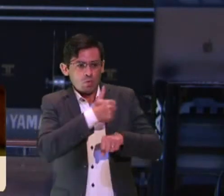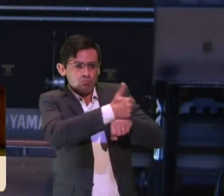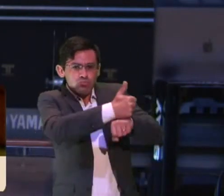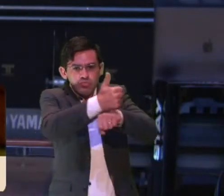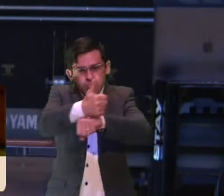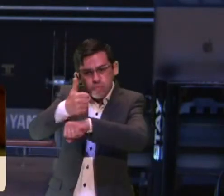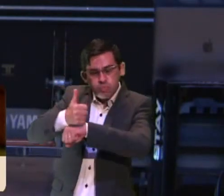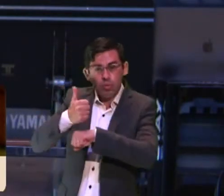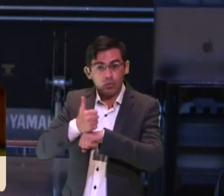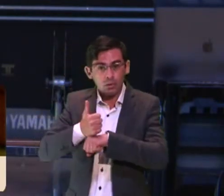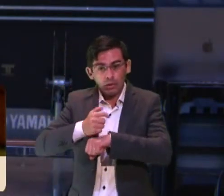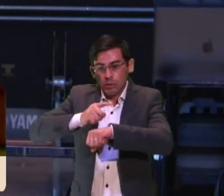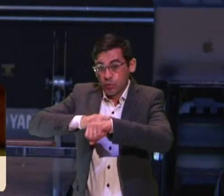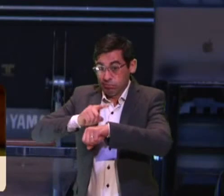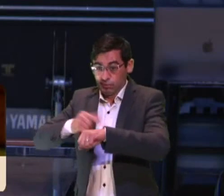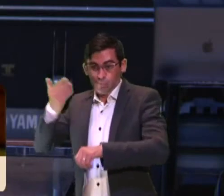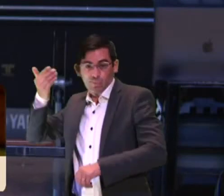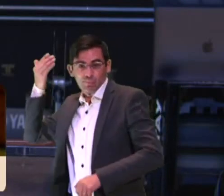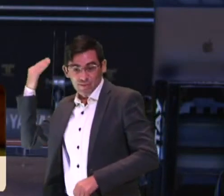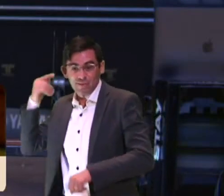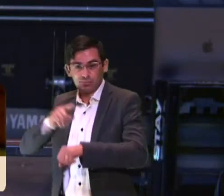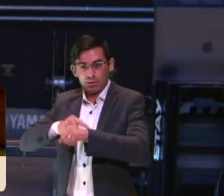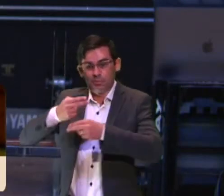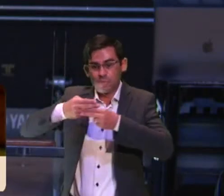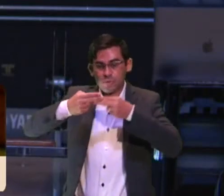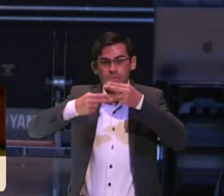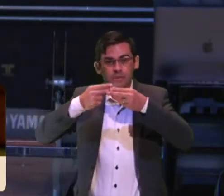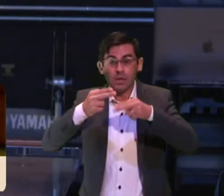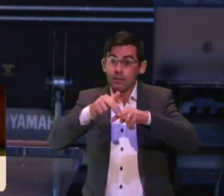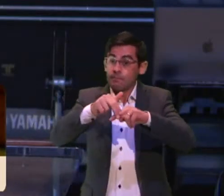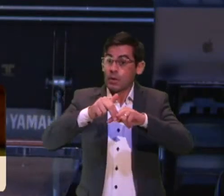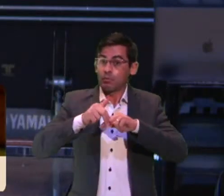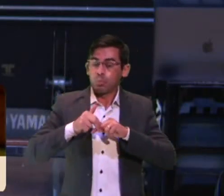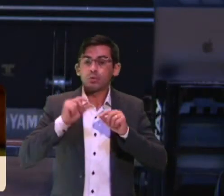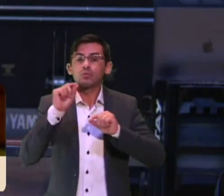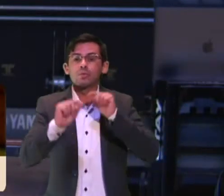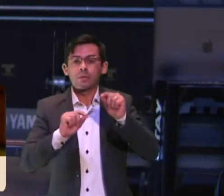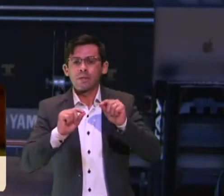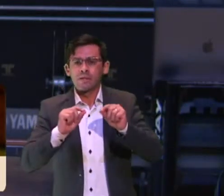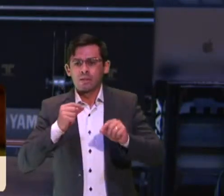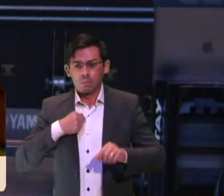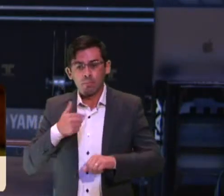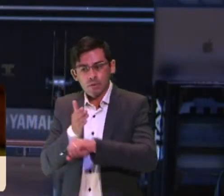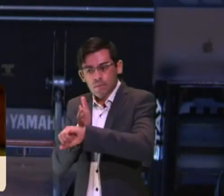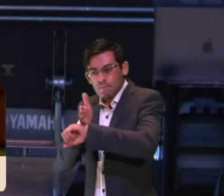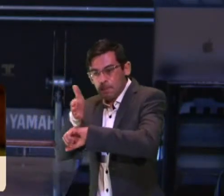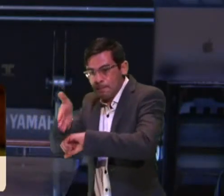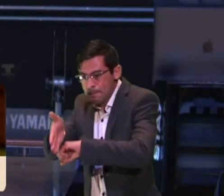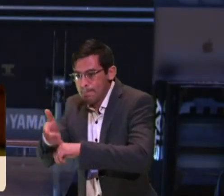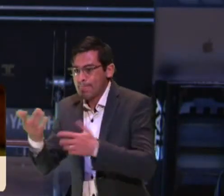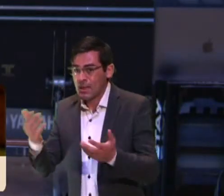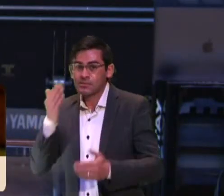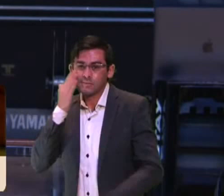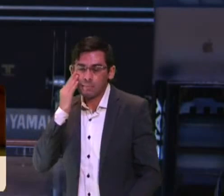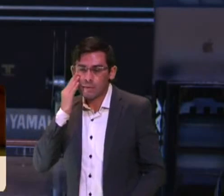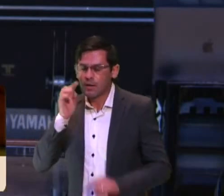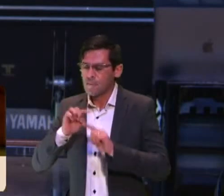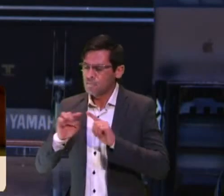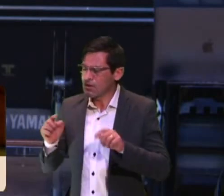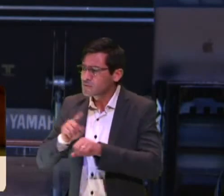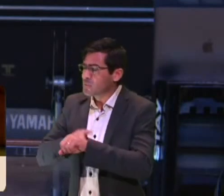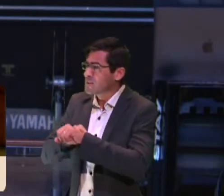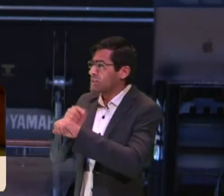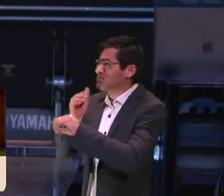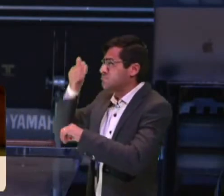domínios no tempo de Neemias. E talvez por isso, quando ele se coloca na presença de Deus, quando ele